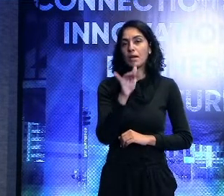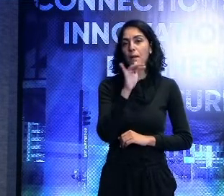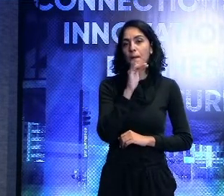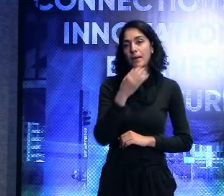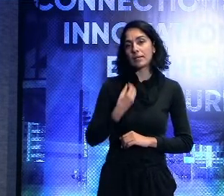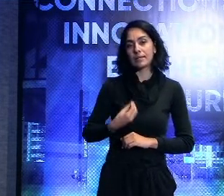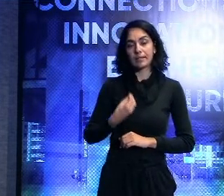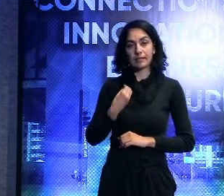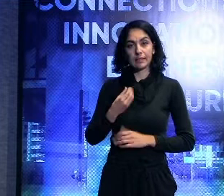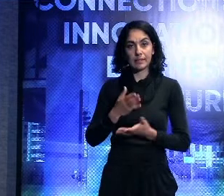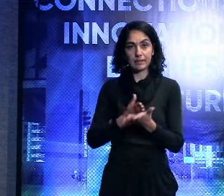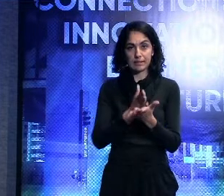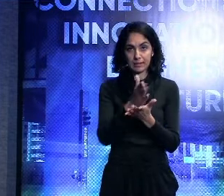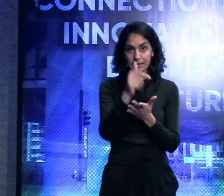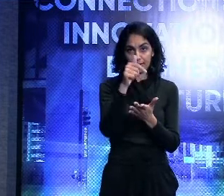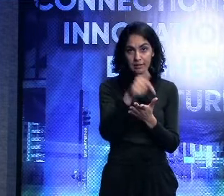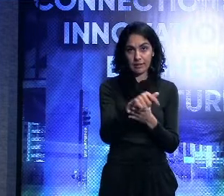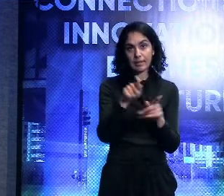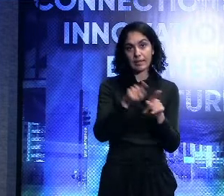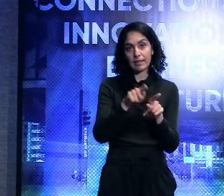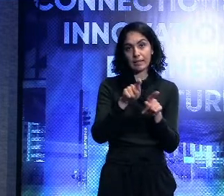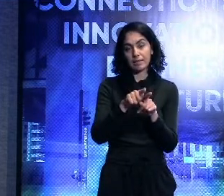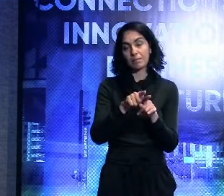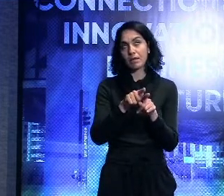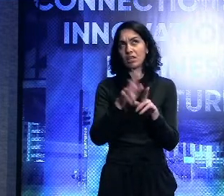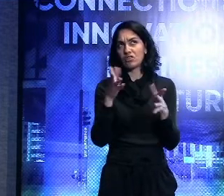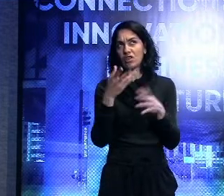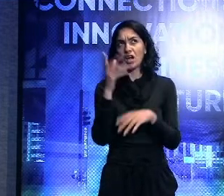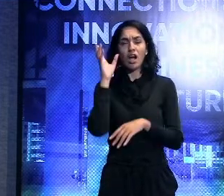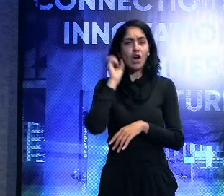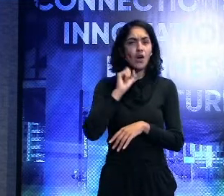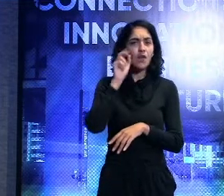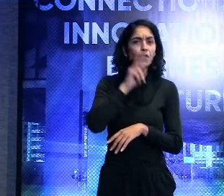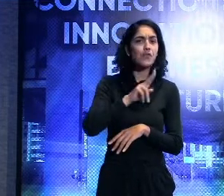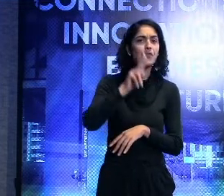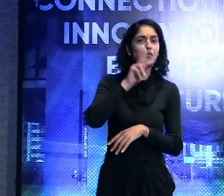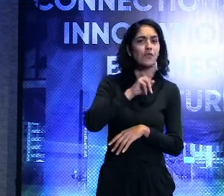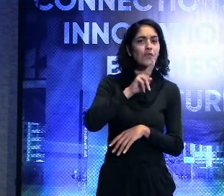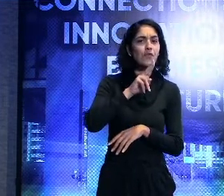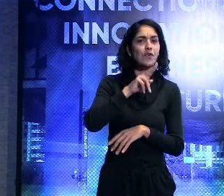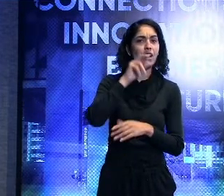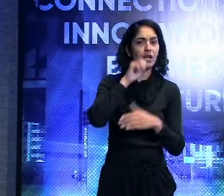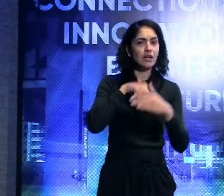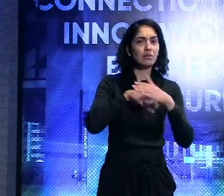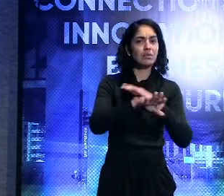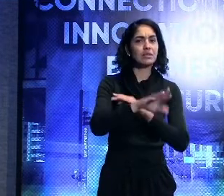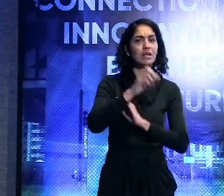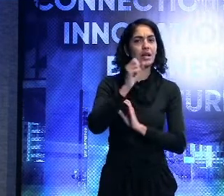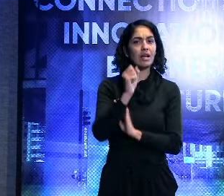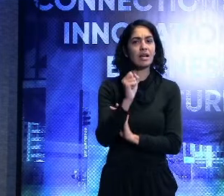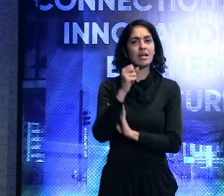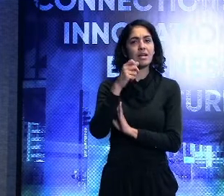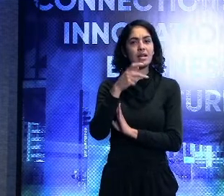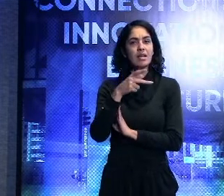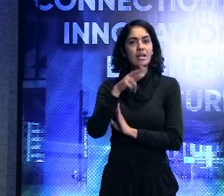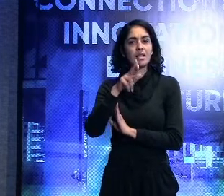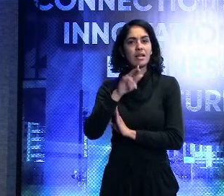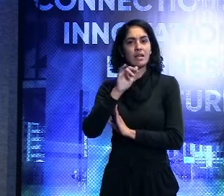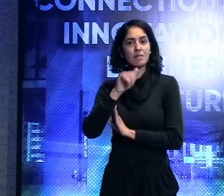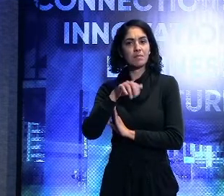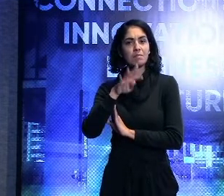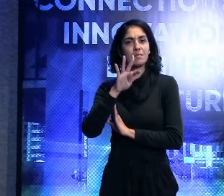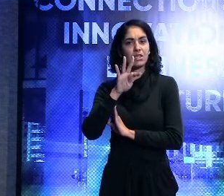trilha de Design Think, talvez você já ouviu falar de alguns dos benefícios que uma Design Sprint deve ter tido, né? Falamos